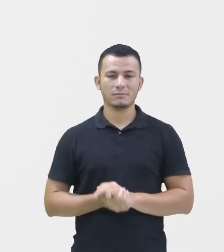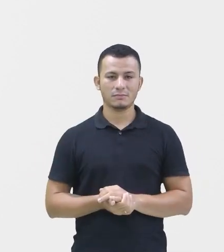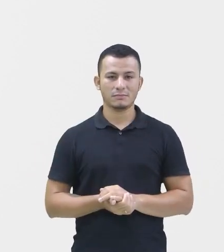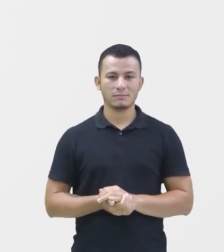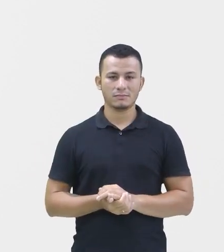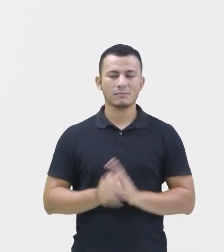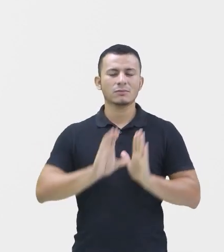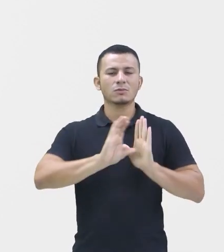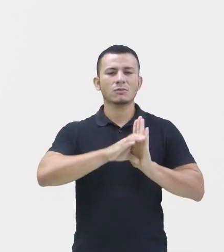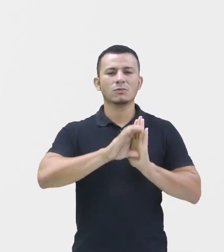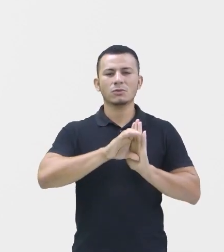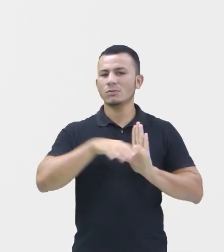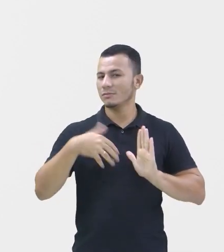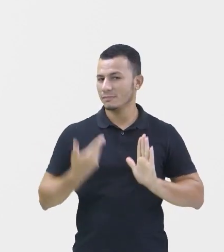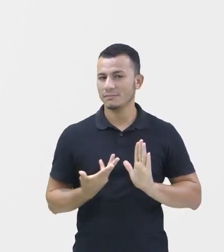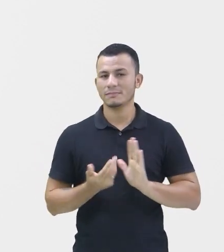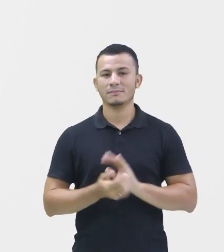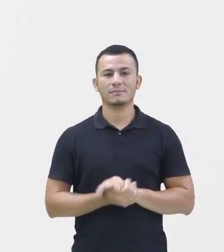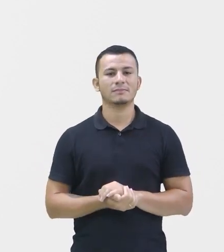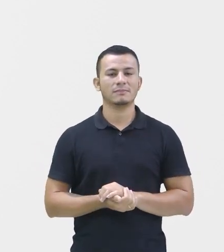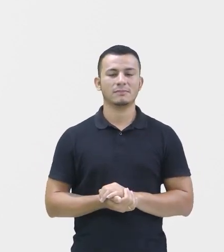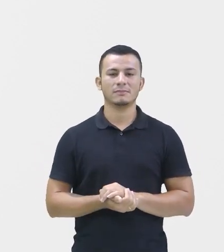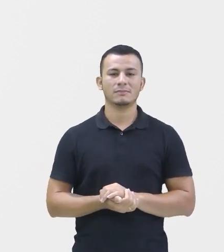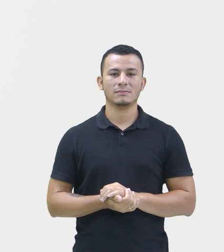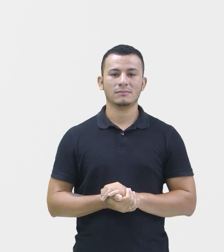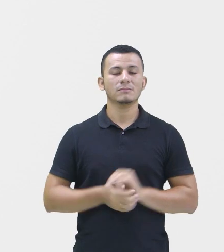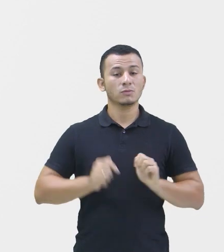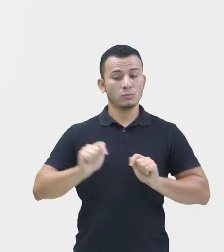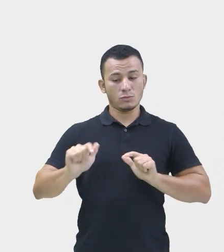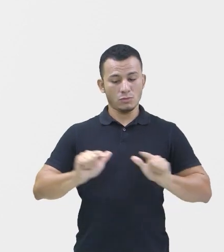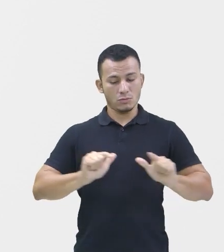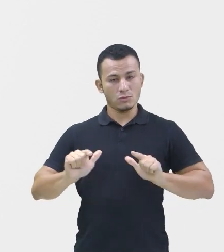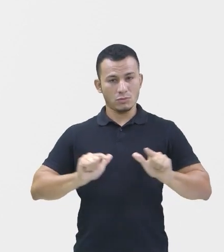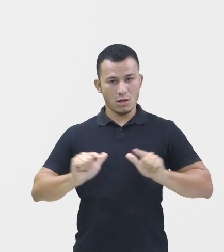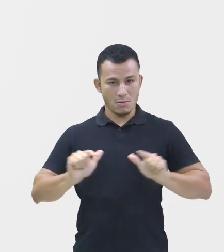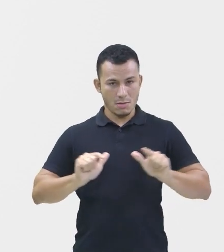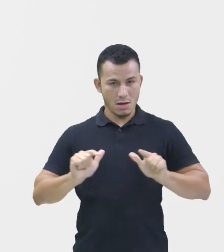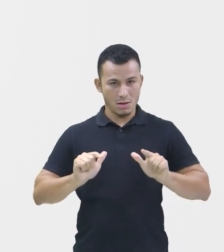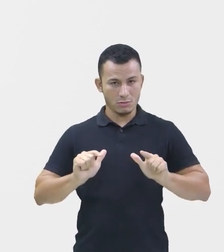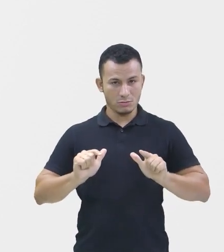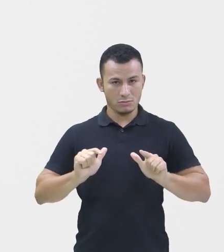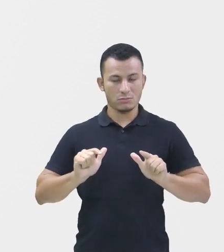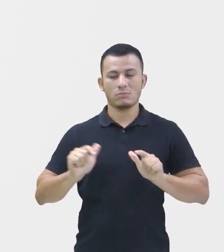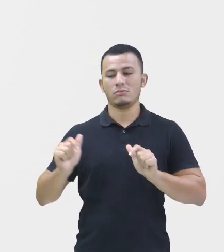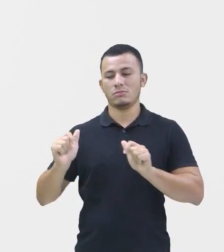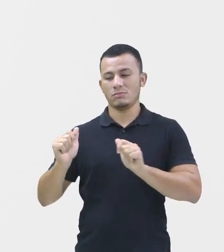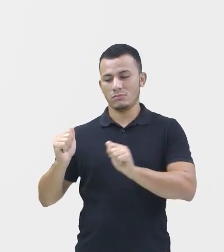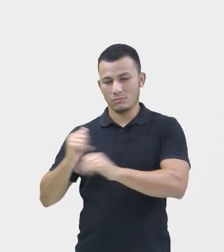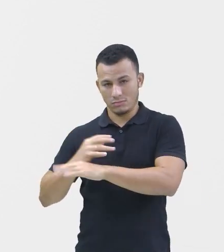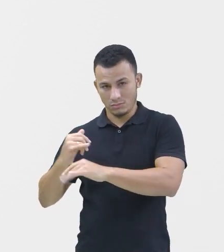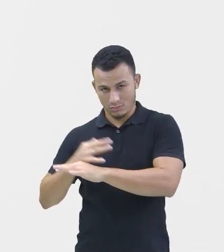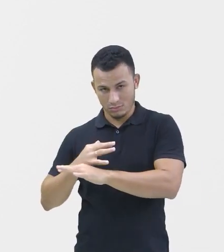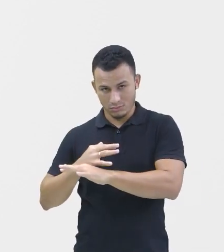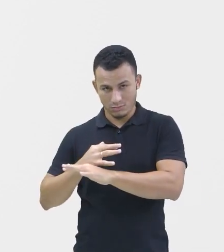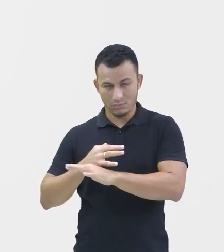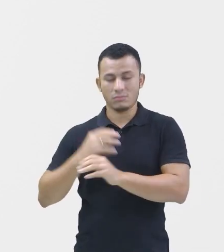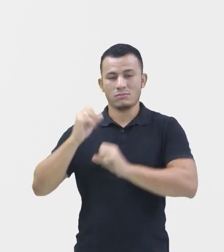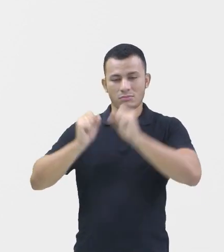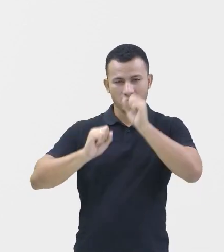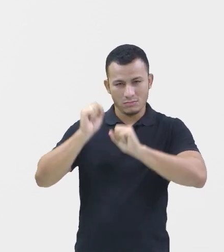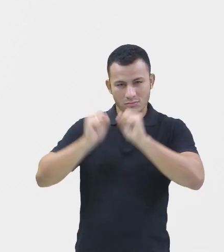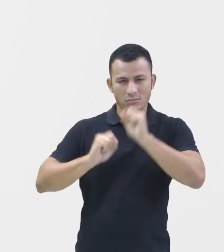O nosso conteúdo de hoje será as atividades na zona urbana de Manaus,